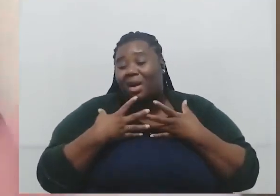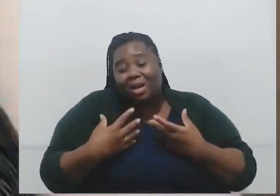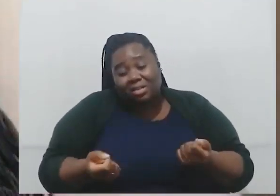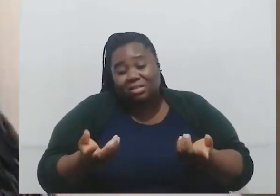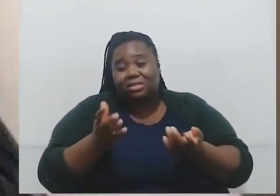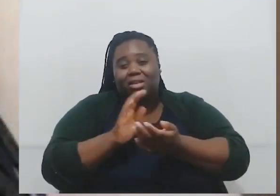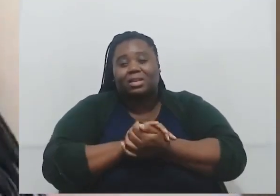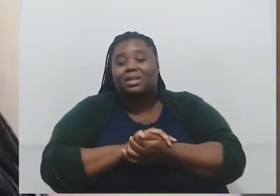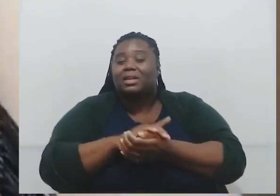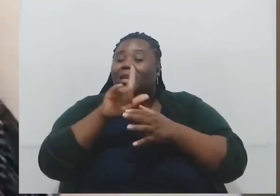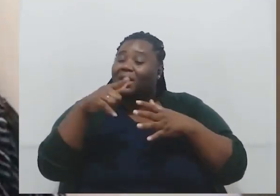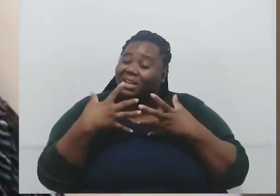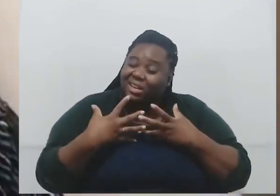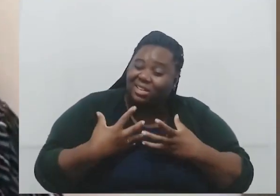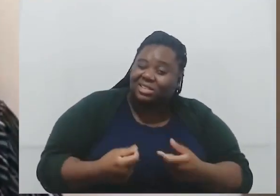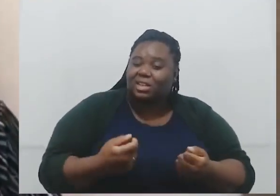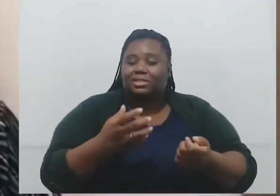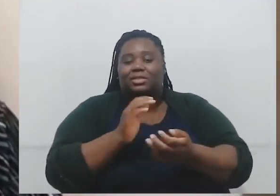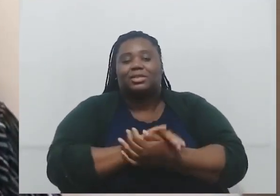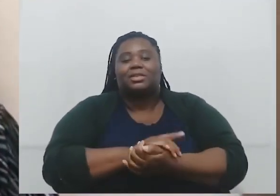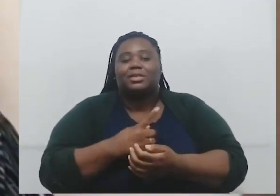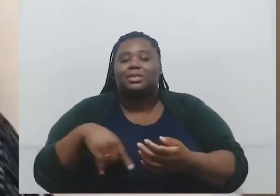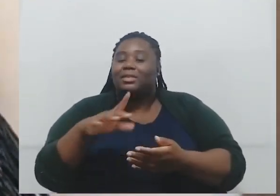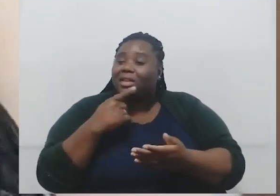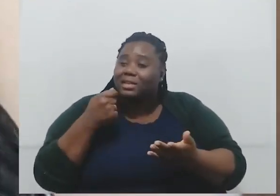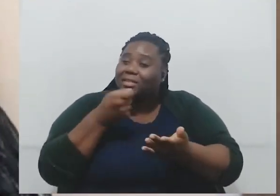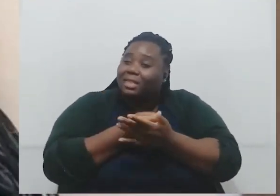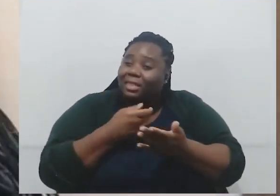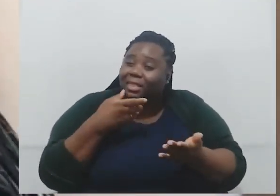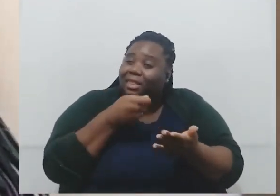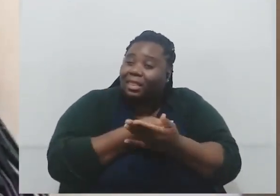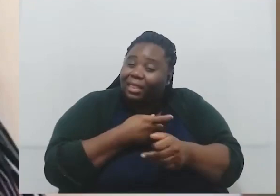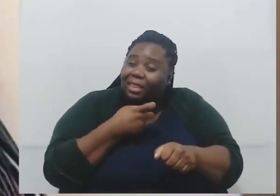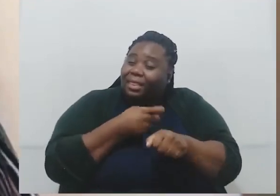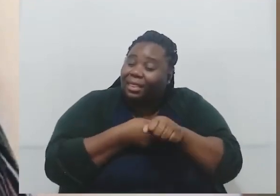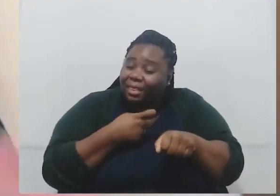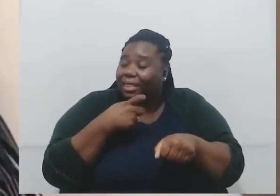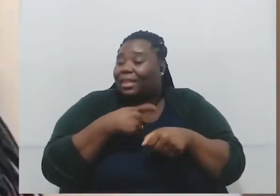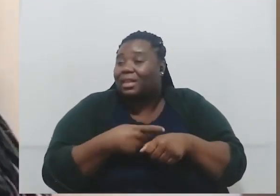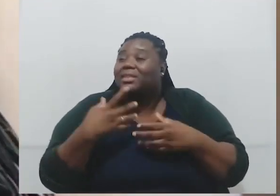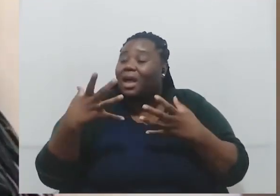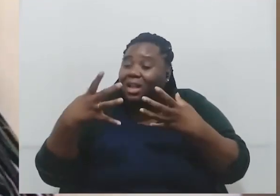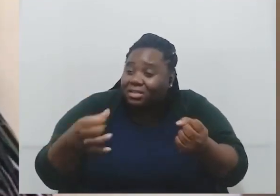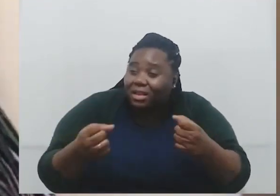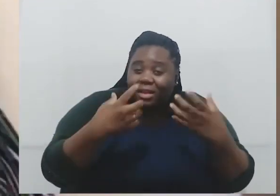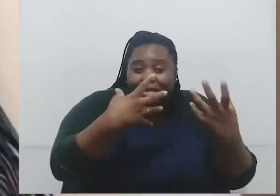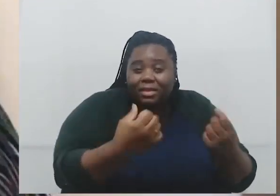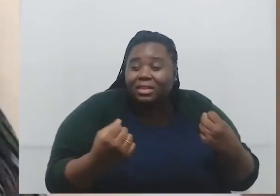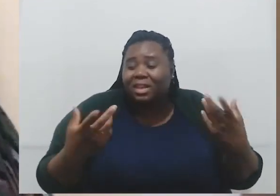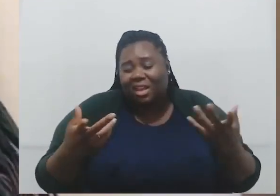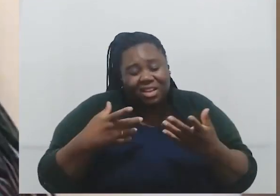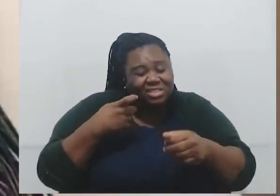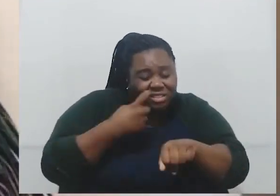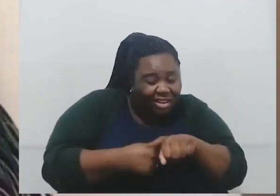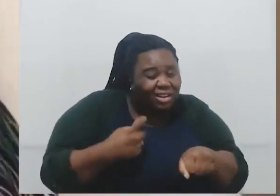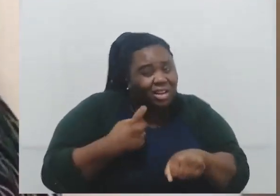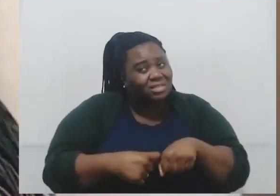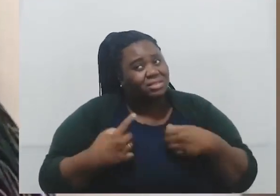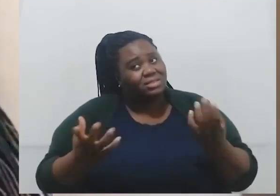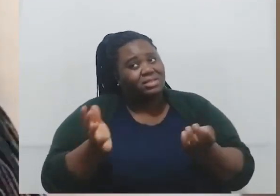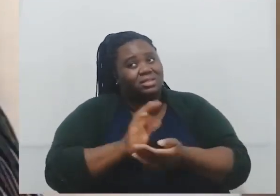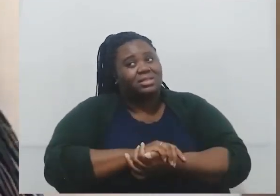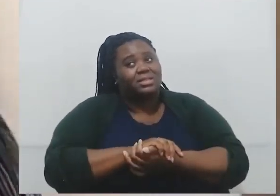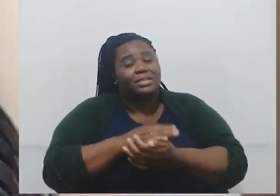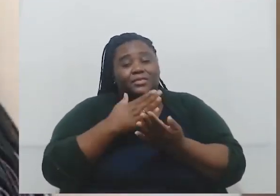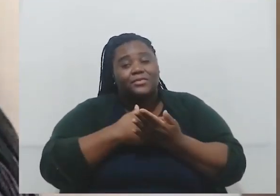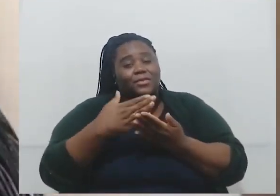tentando convencer, né, as pessoas do que você está falando, como o que eu falei no início, né? Uma falta de credibilidade,